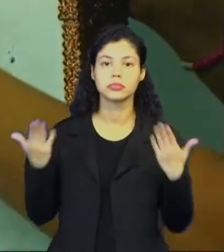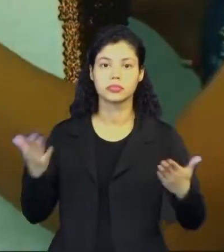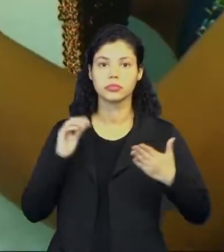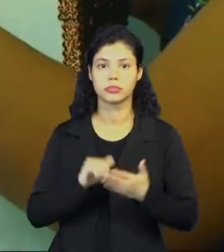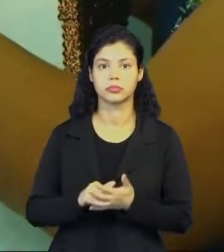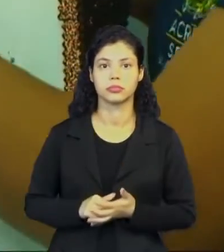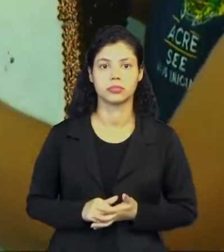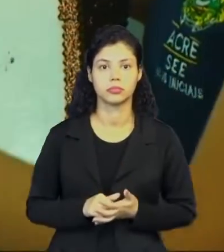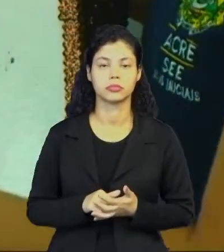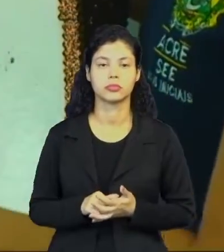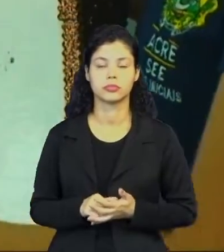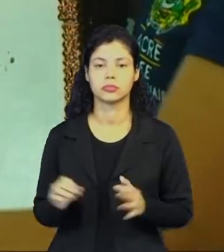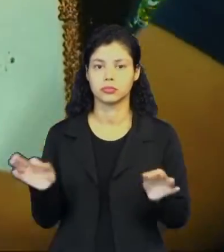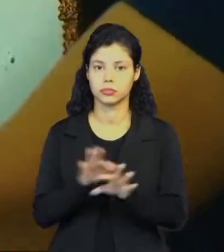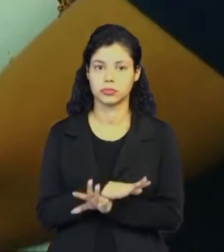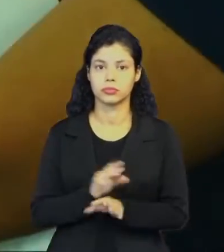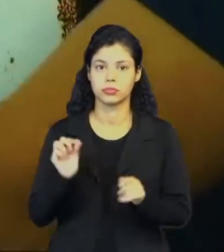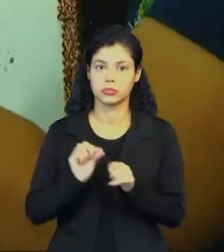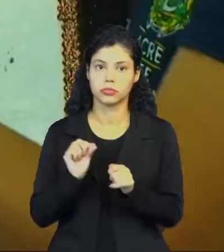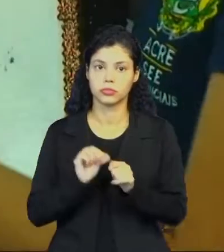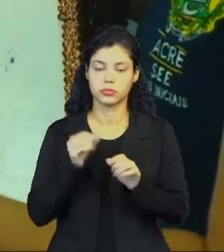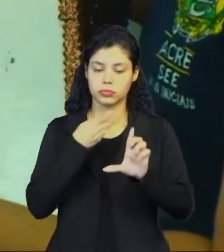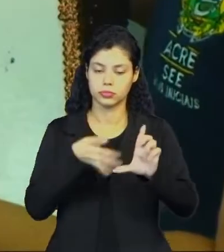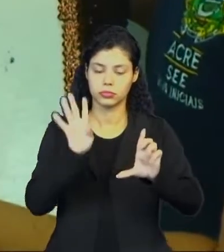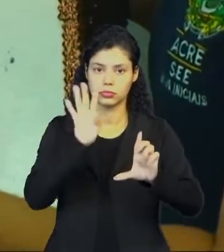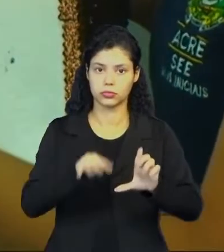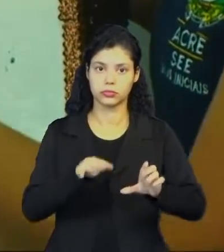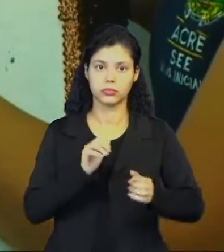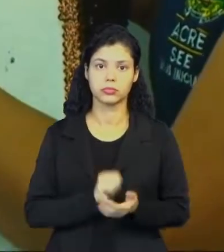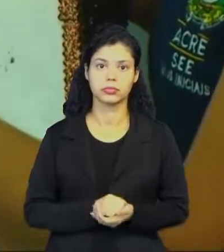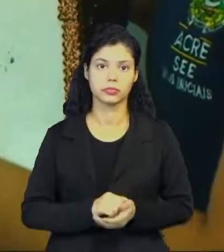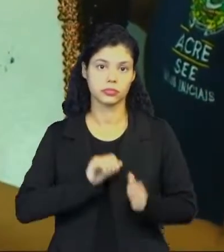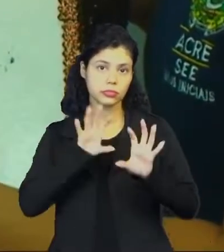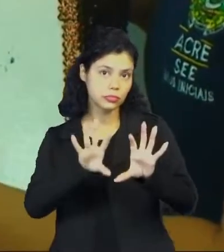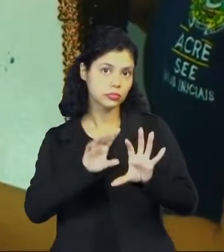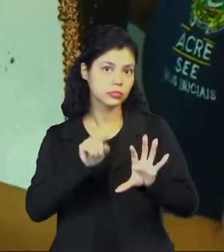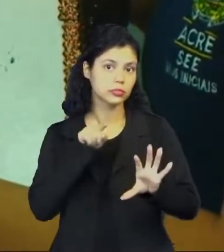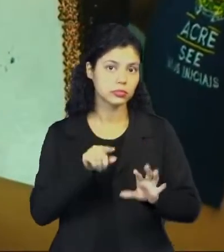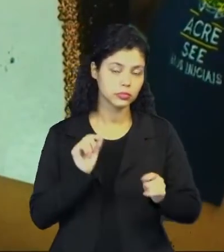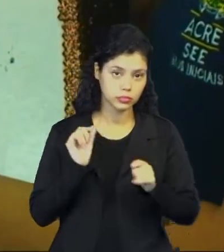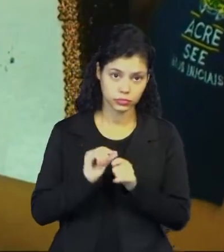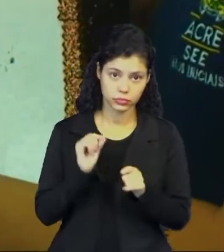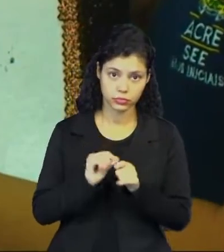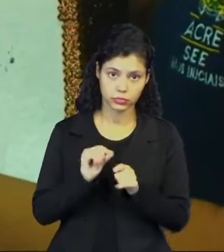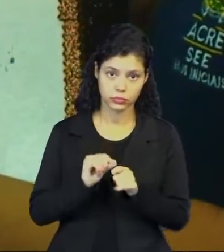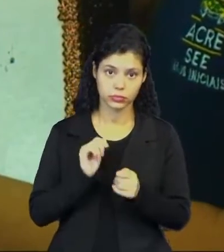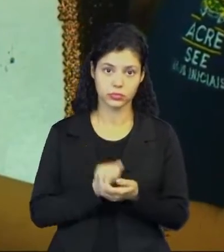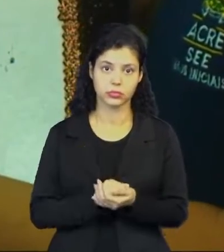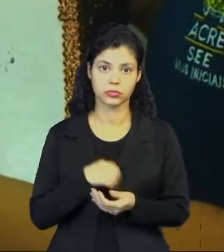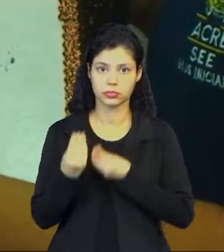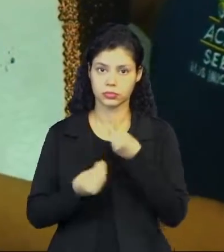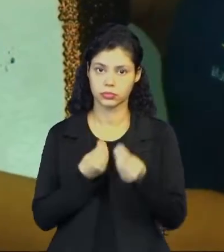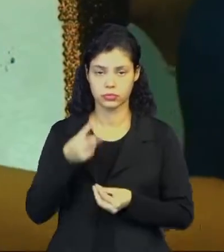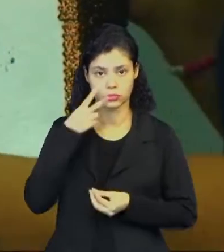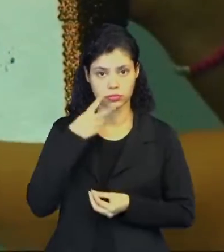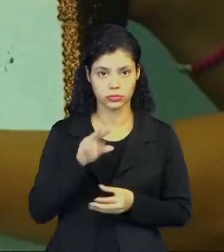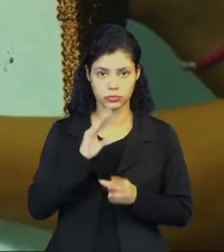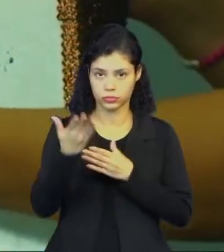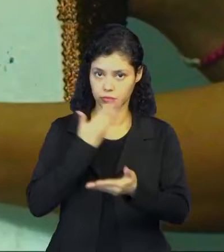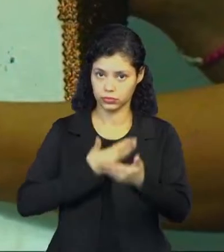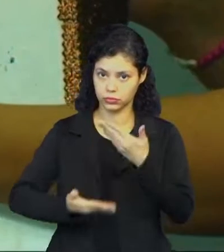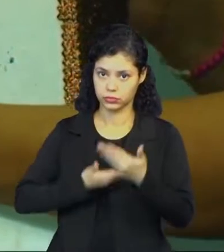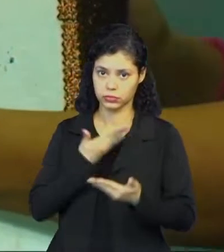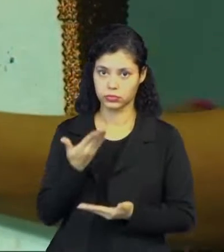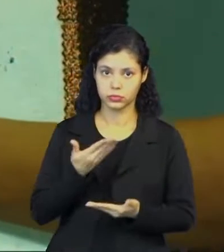aí, eu acabei de construir uma tabela. Dessa tabela eu faço um gráfico, como a gente acabou de ver, que eu compartilhei